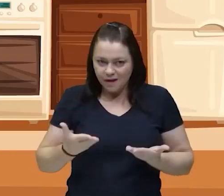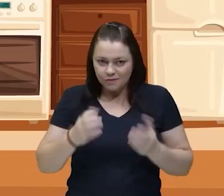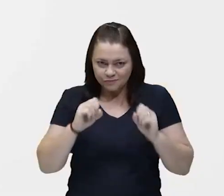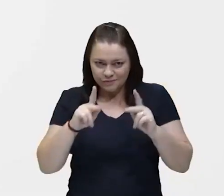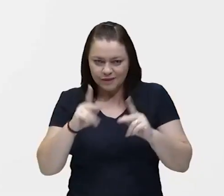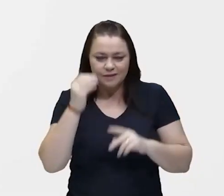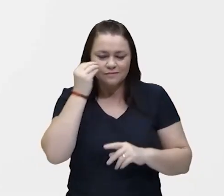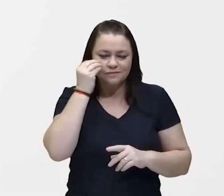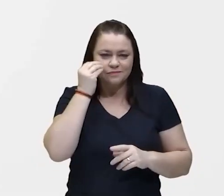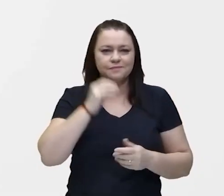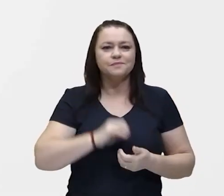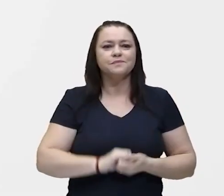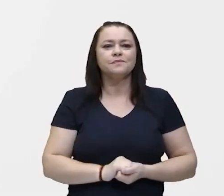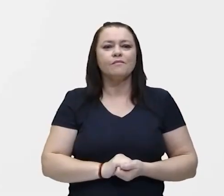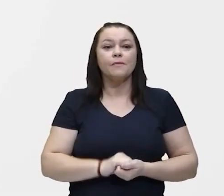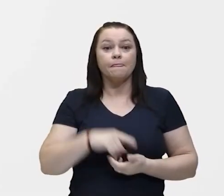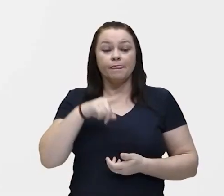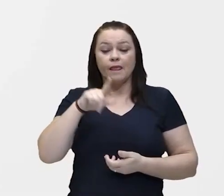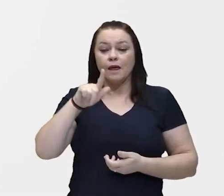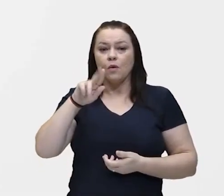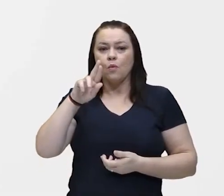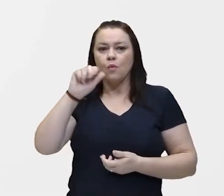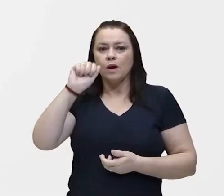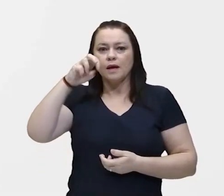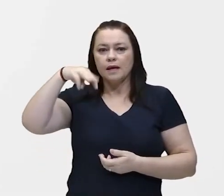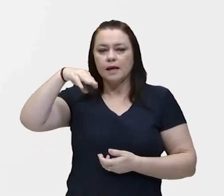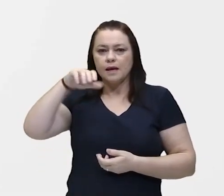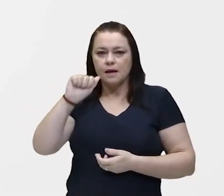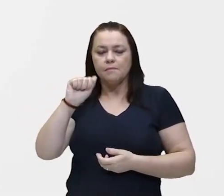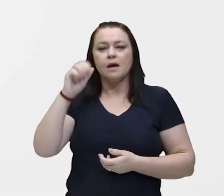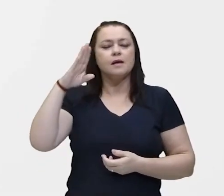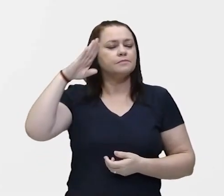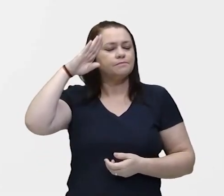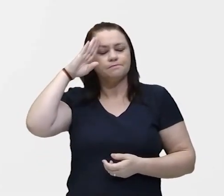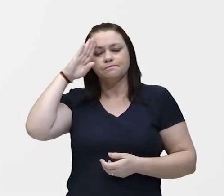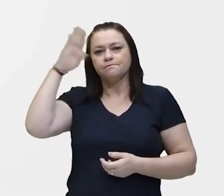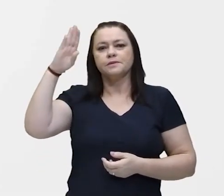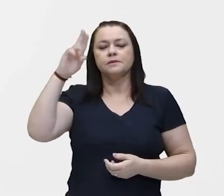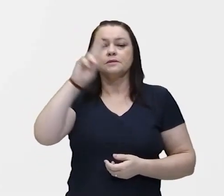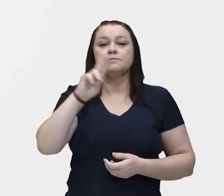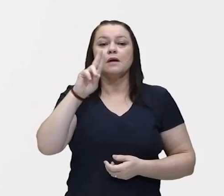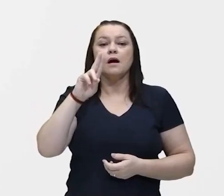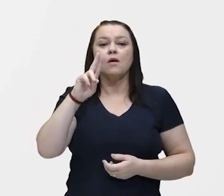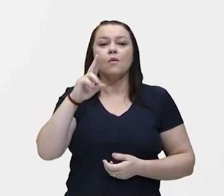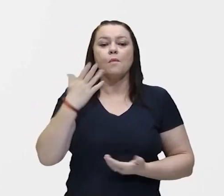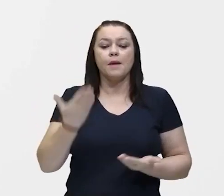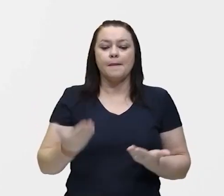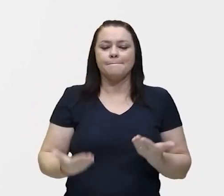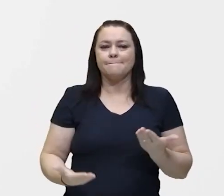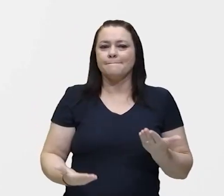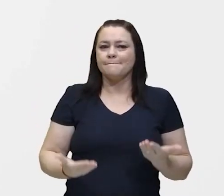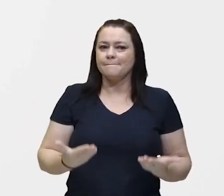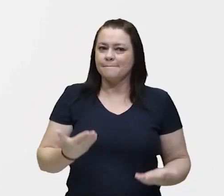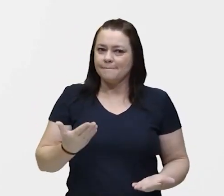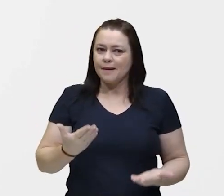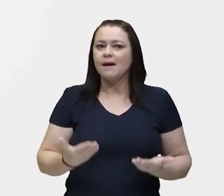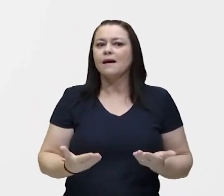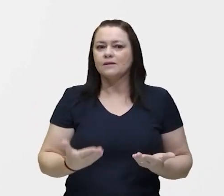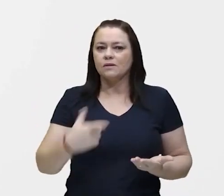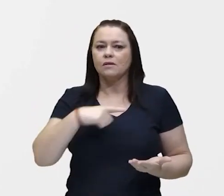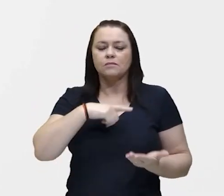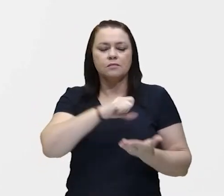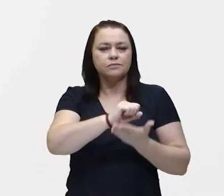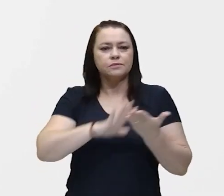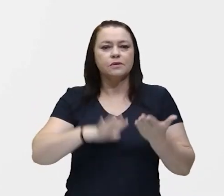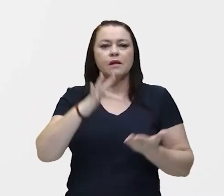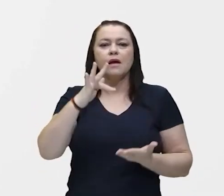na tela. O grama é a unidade principal das unidades de massa. Então, olha o probleminha que nós temos aí. Fran estava